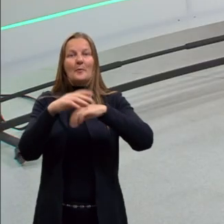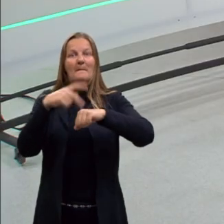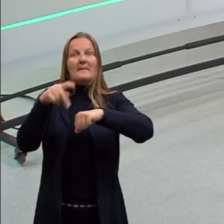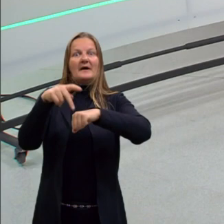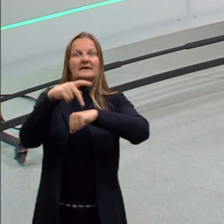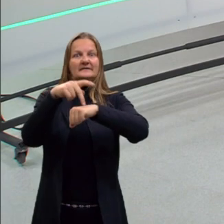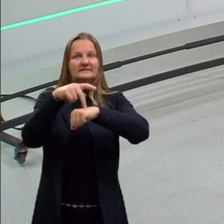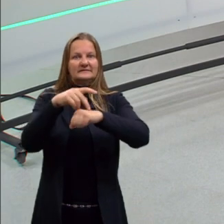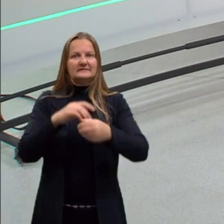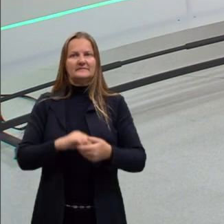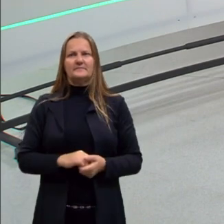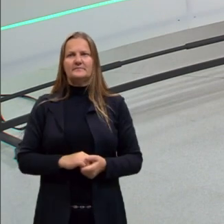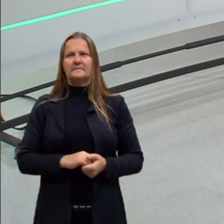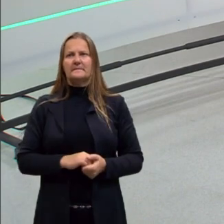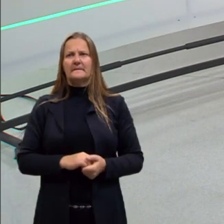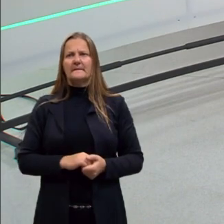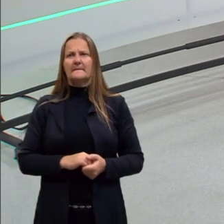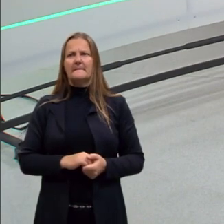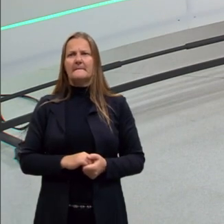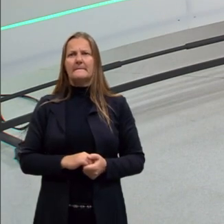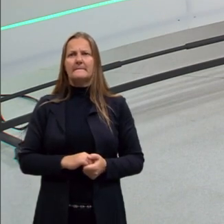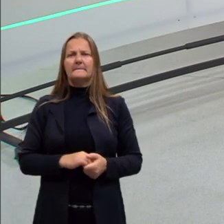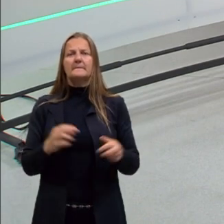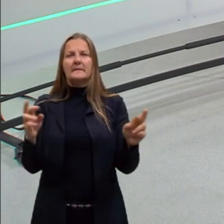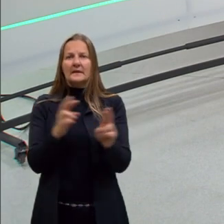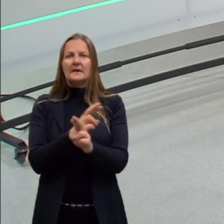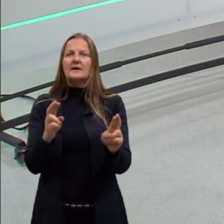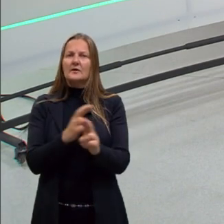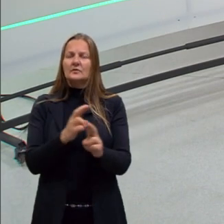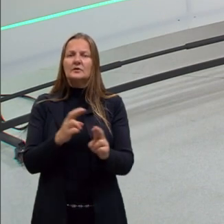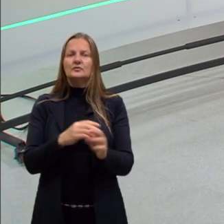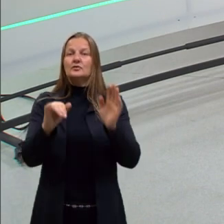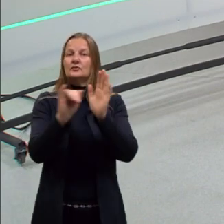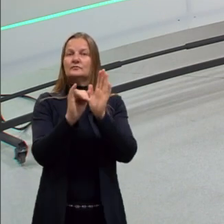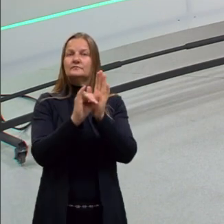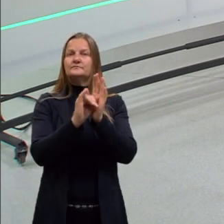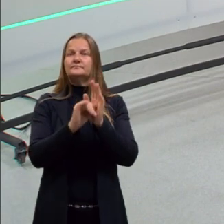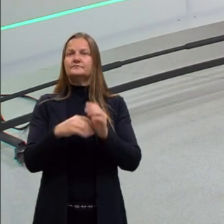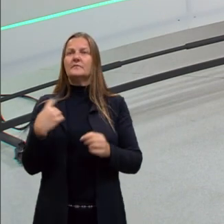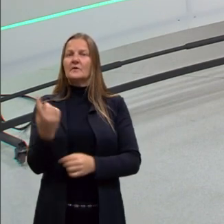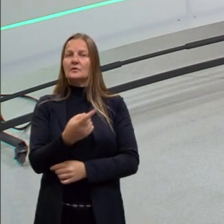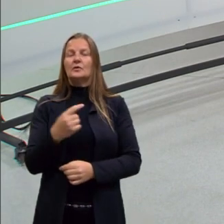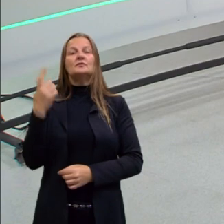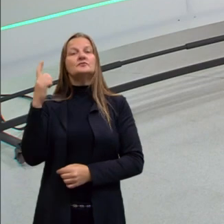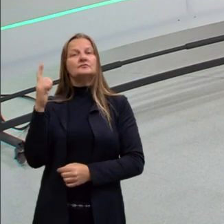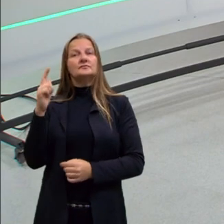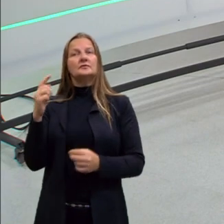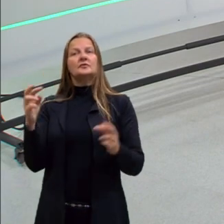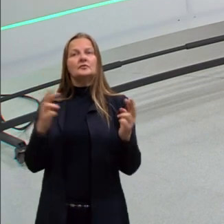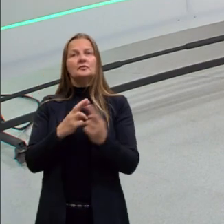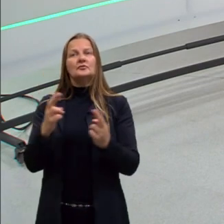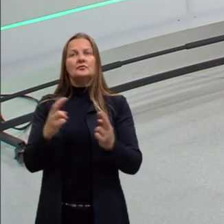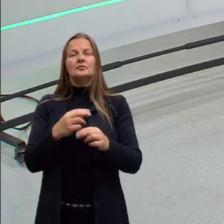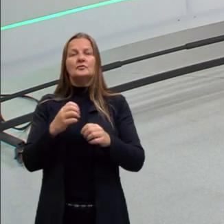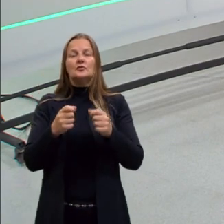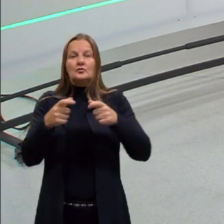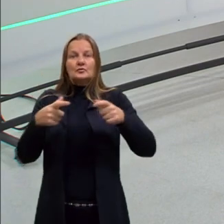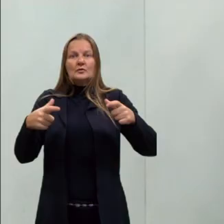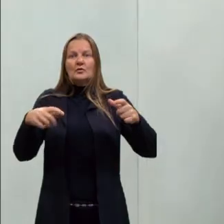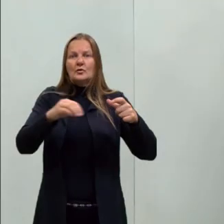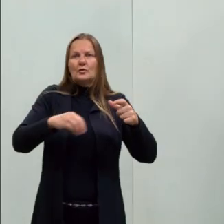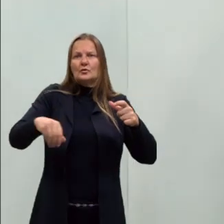mais importante né a parte da história daí fica relacionada essa questão de identidade né e para nós da geografia Justamente a expansão do território